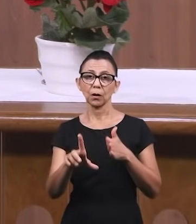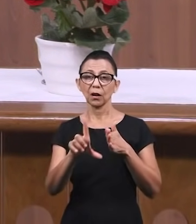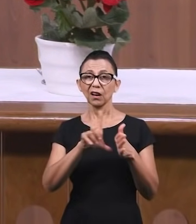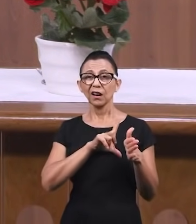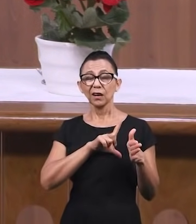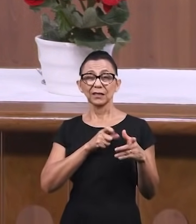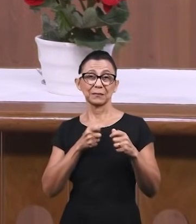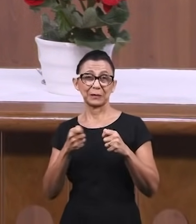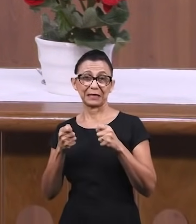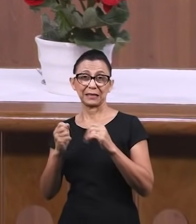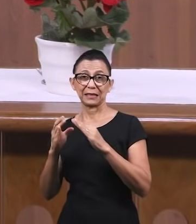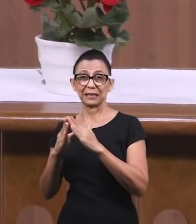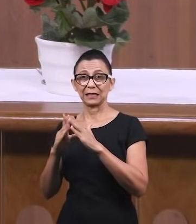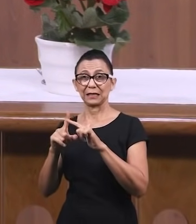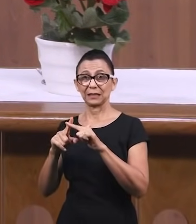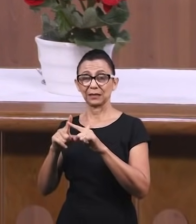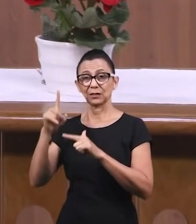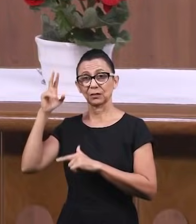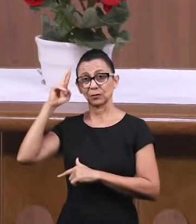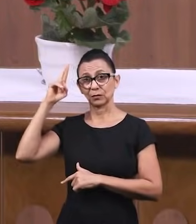a igreja do Senhor,